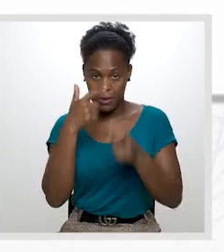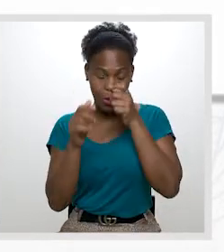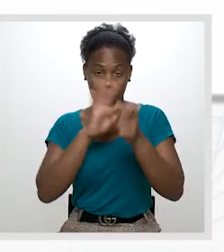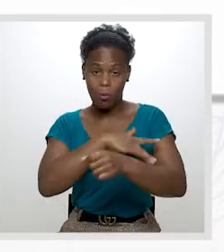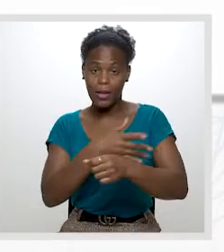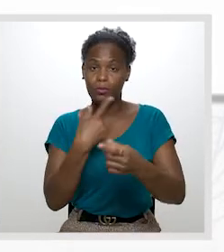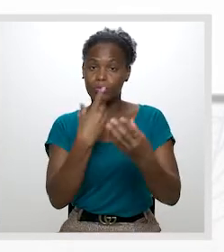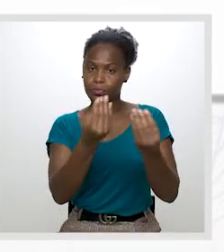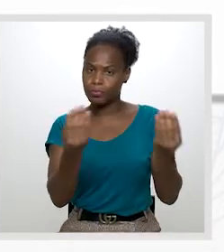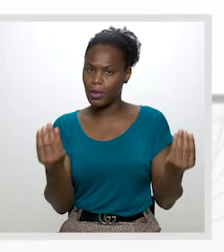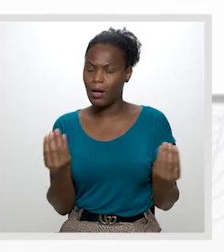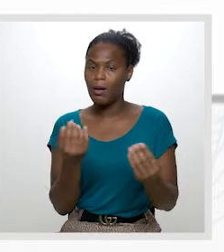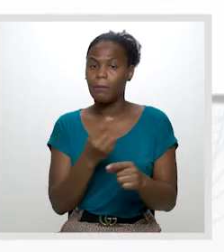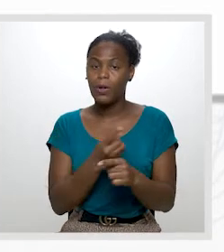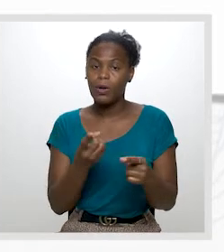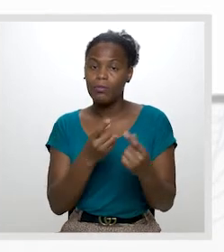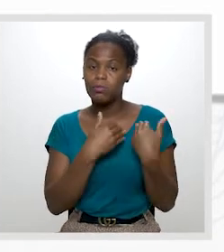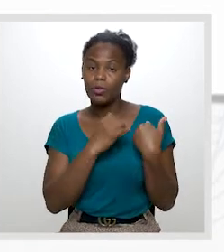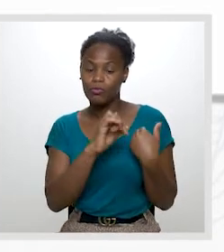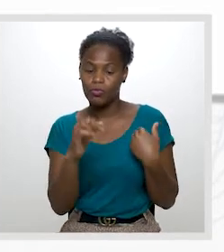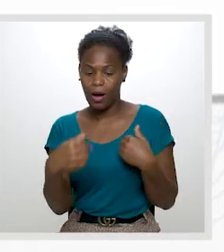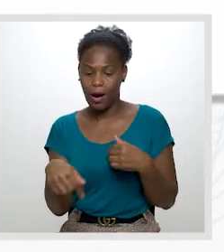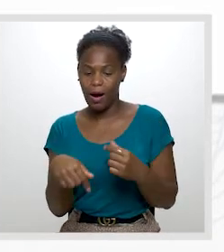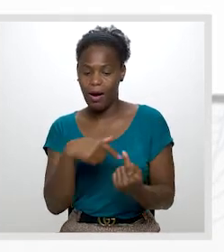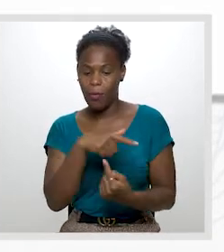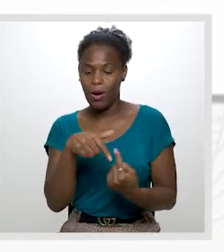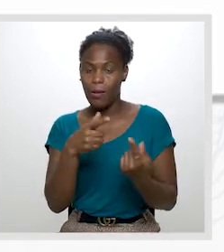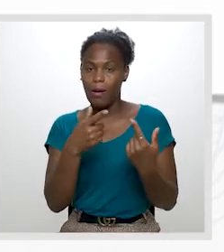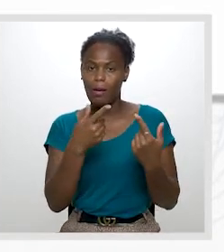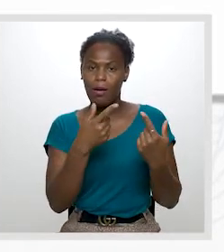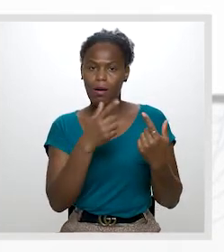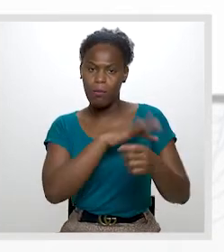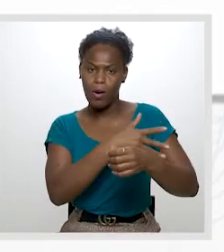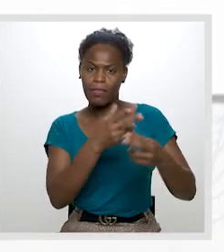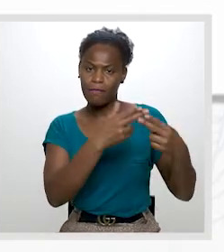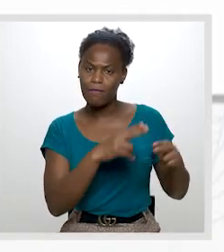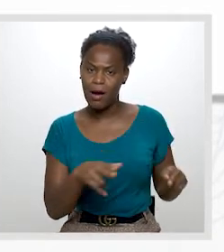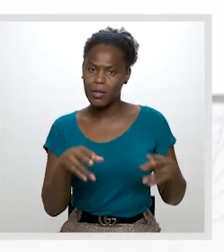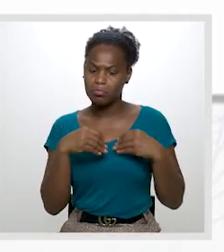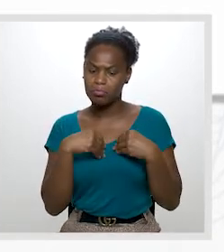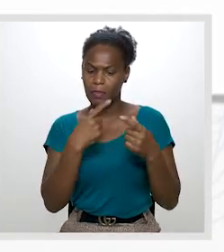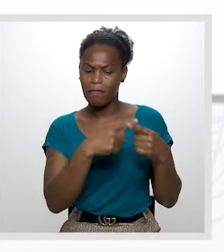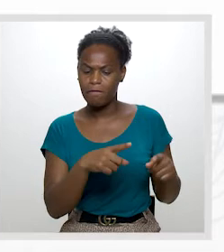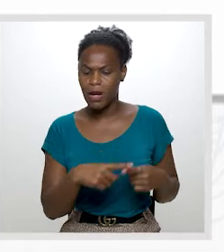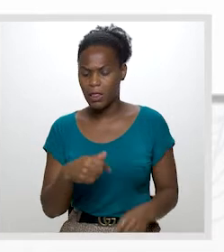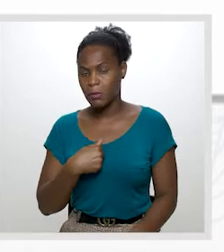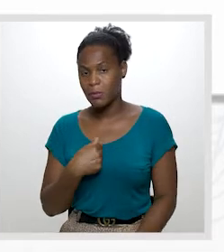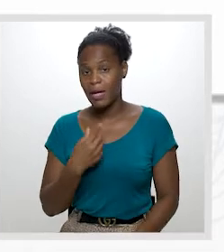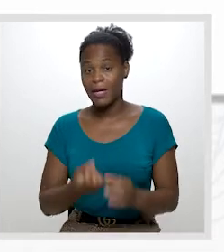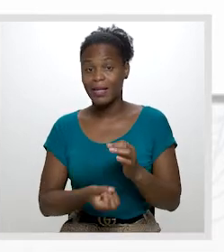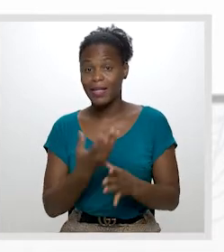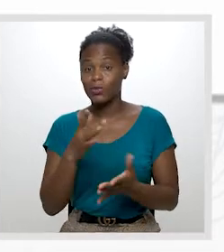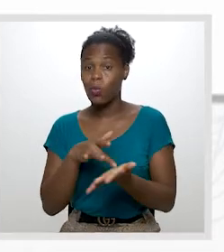Pessoa é um poeta plural, sob cuja tutela se reúnem poetas diversos, assumidamente